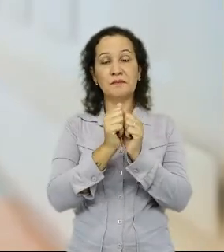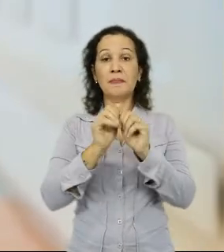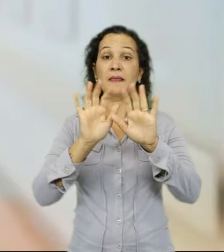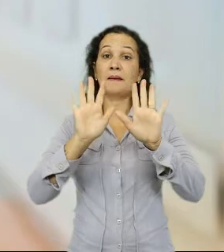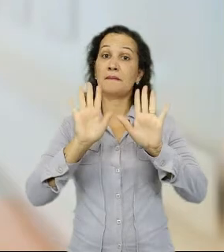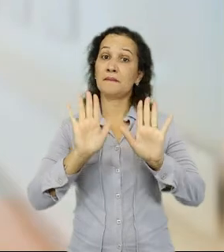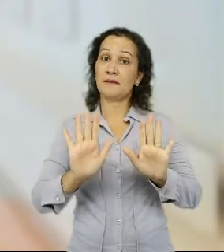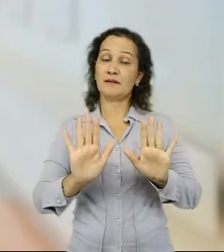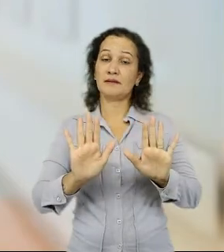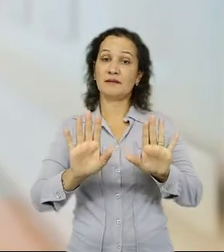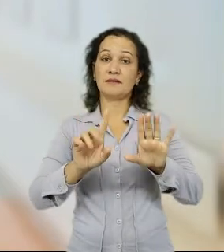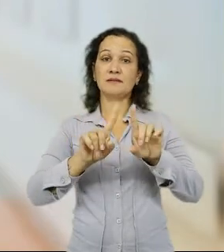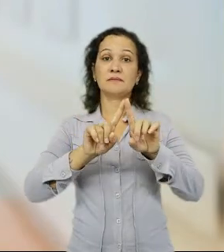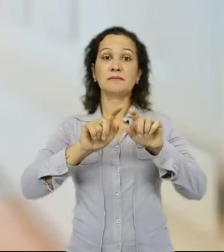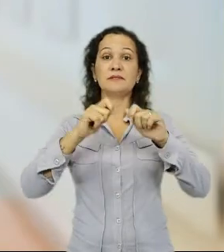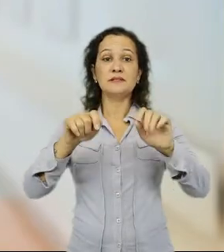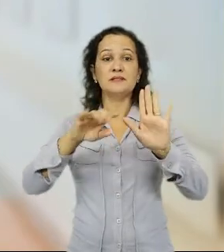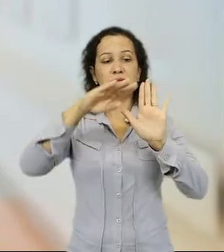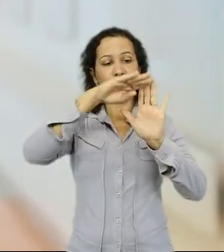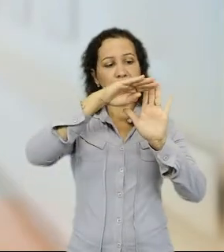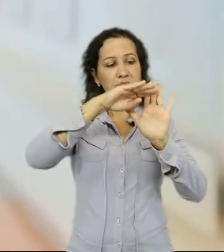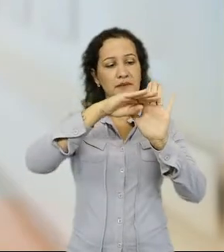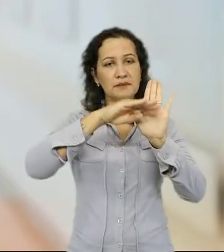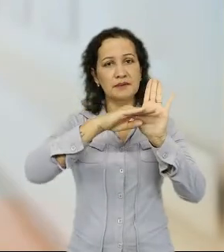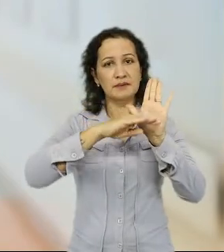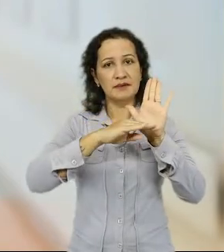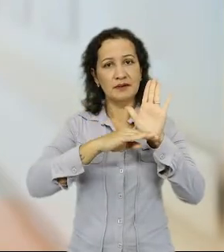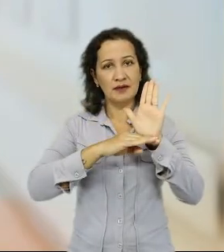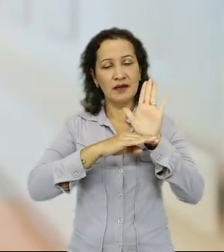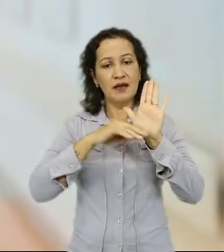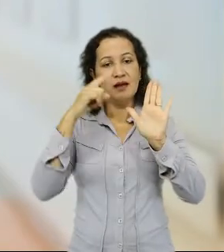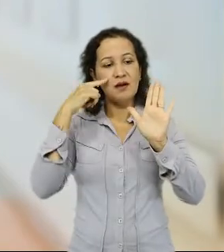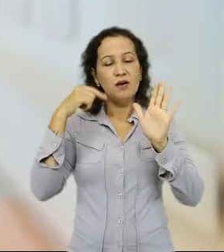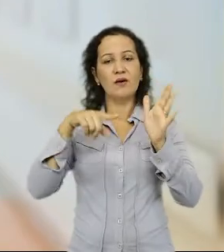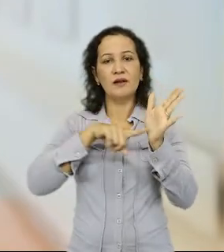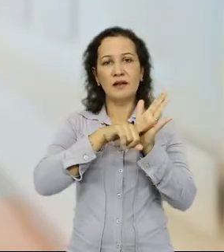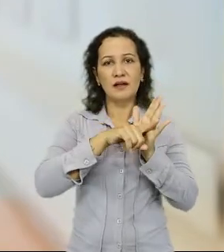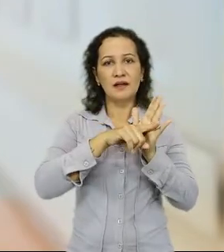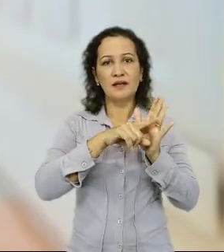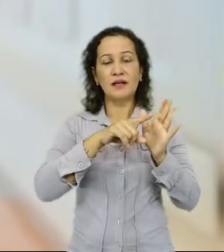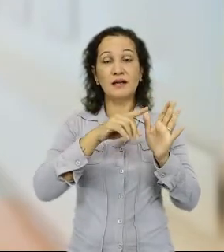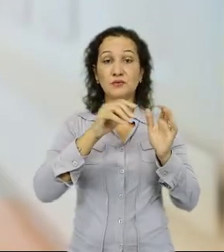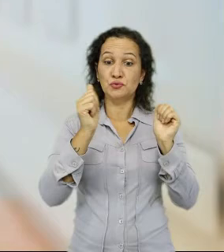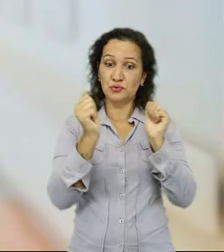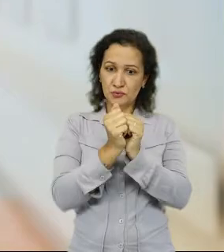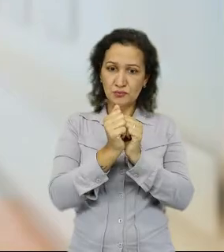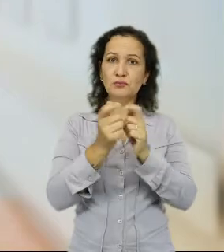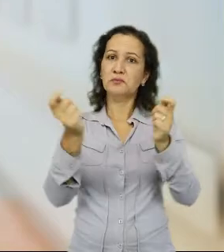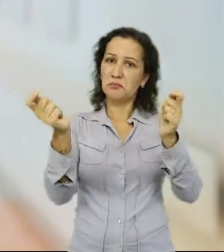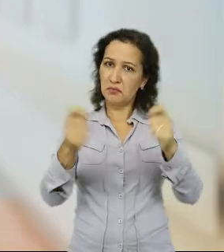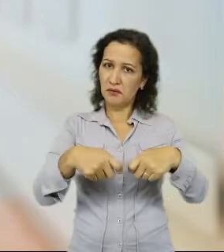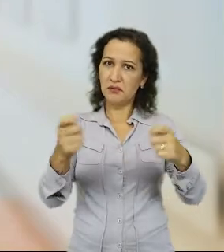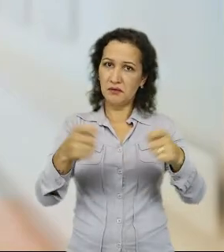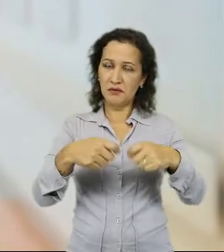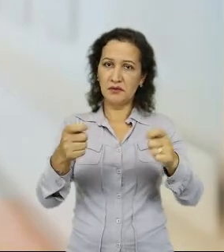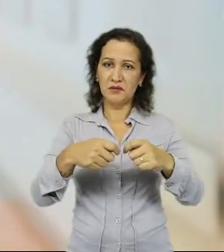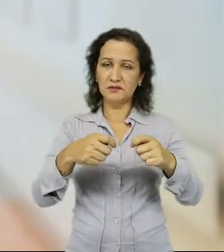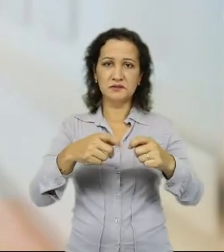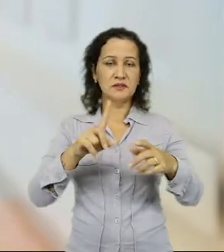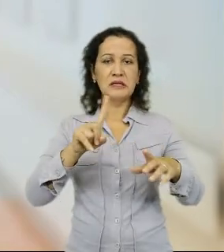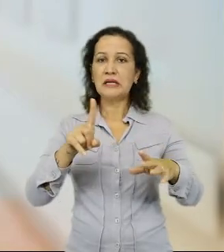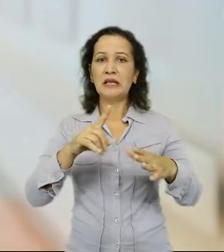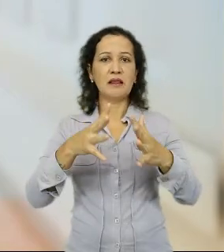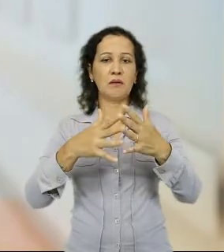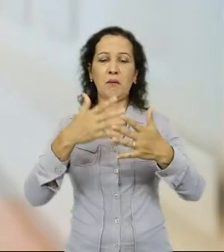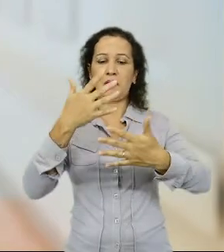geral, as vacinas do calendário de vacinação, elas podem ser administradas simultaneamente, sem que ocorra interferência na